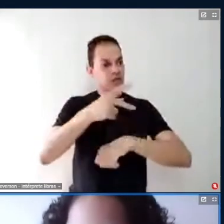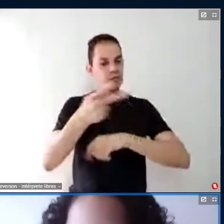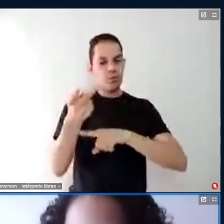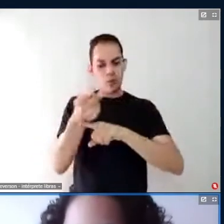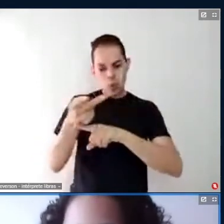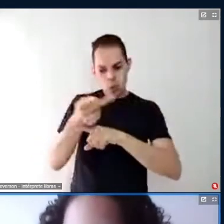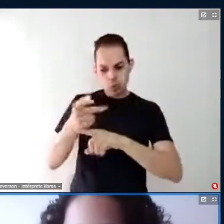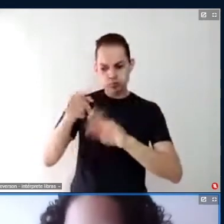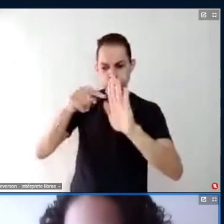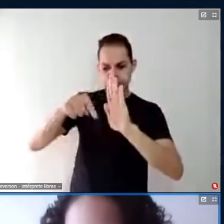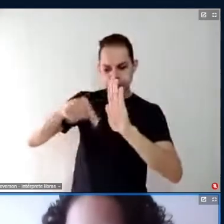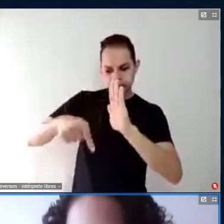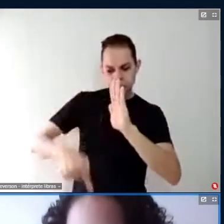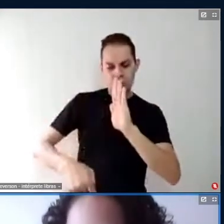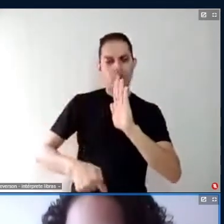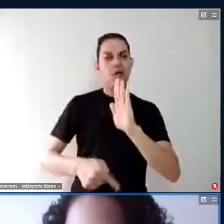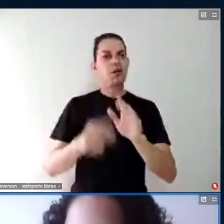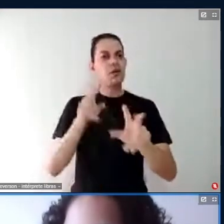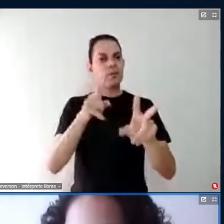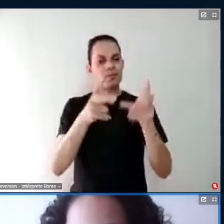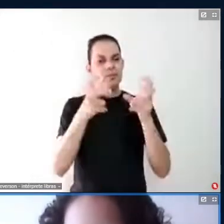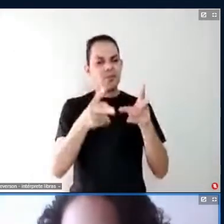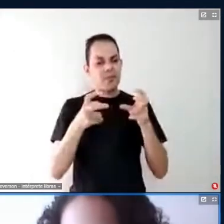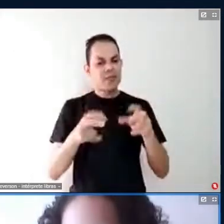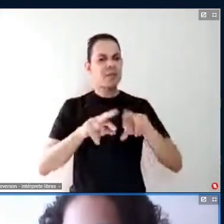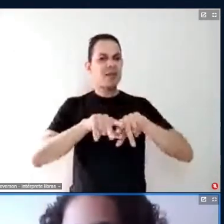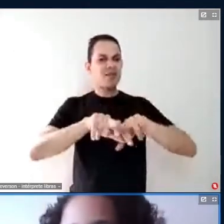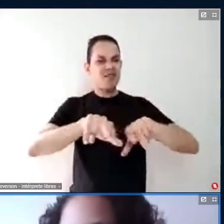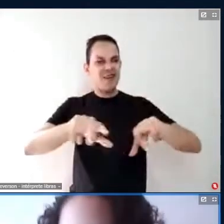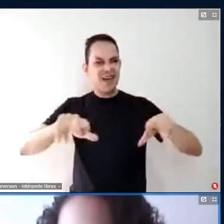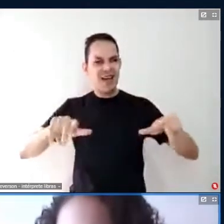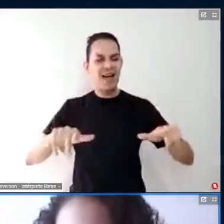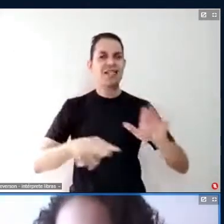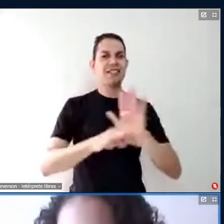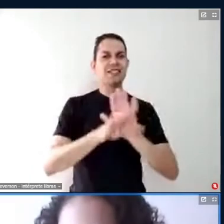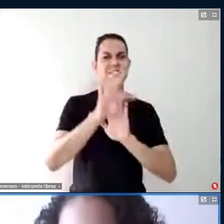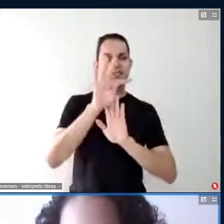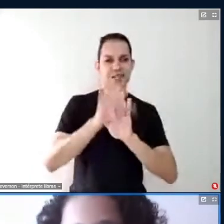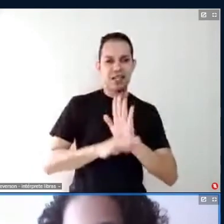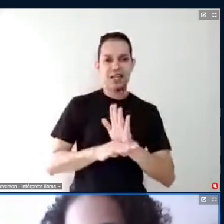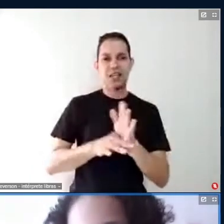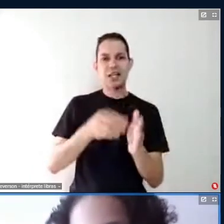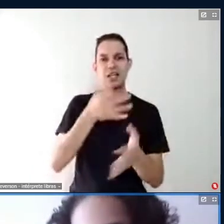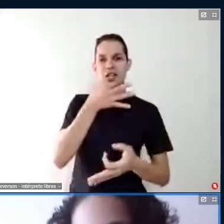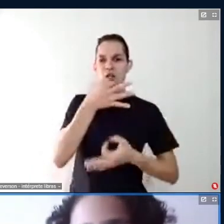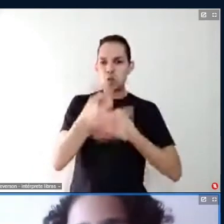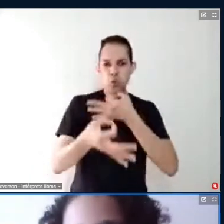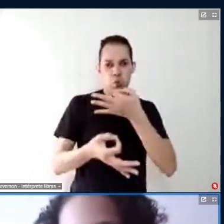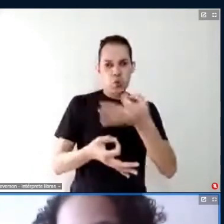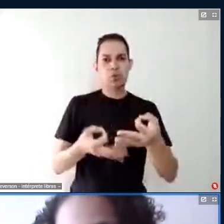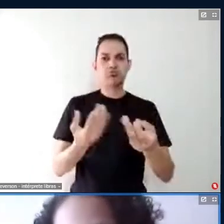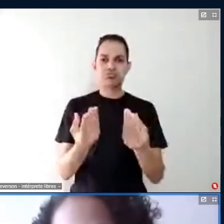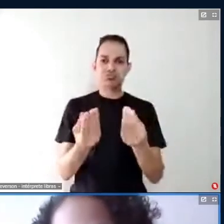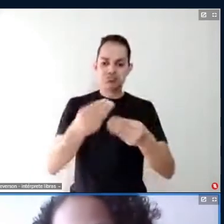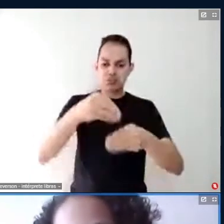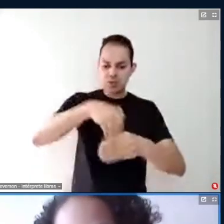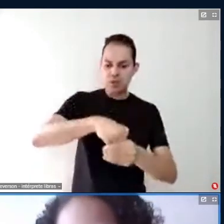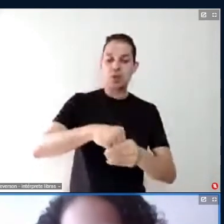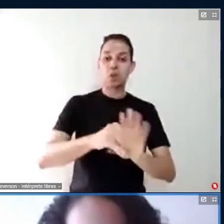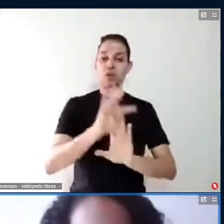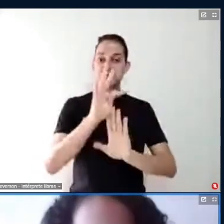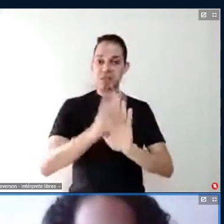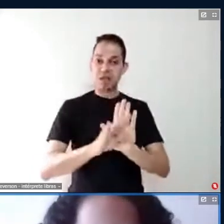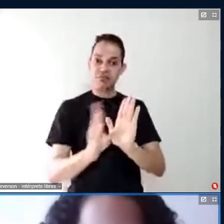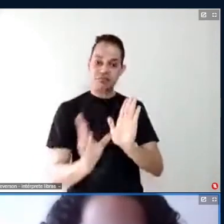várias das contribuições que foram discutidas em textos, sugeridas em literatura, foram incorporadas aqui no texto, então